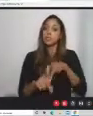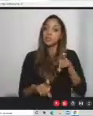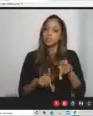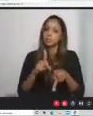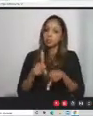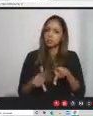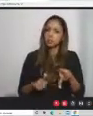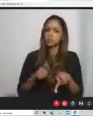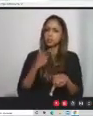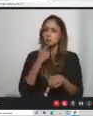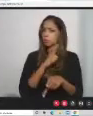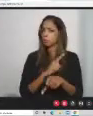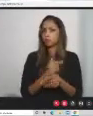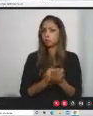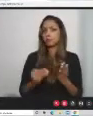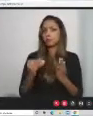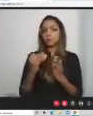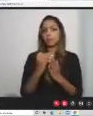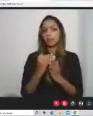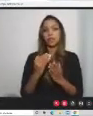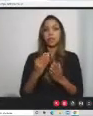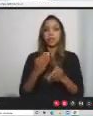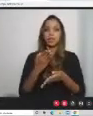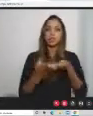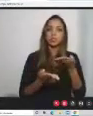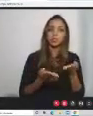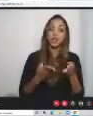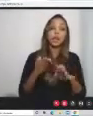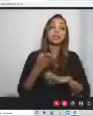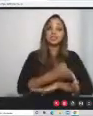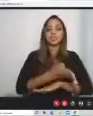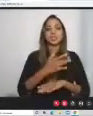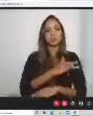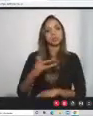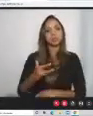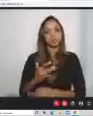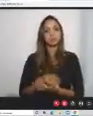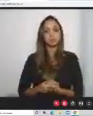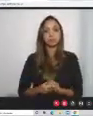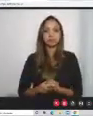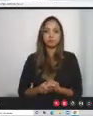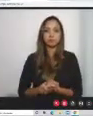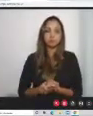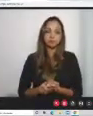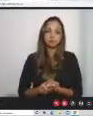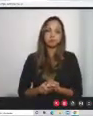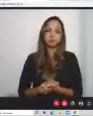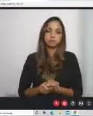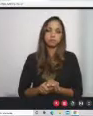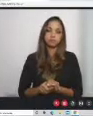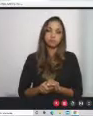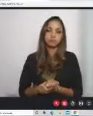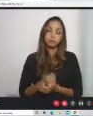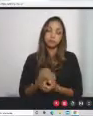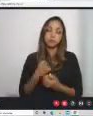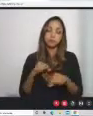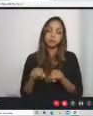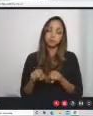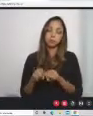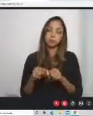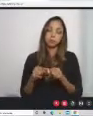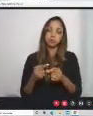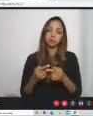mais o acesso à saúde da melhor forma, né? E realmente compartilho nesses temas que foram abordados